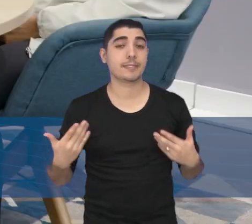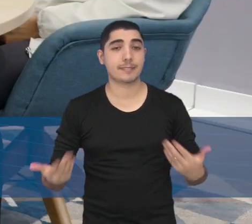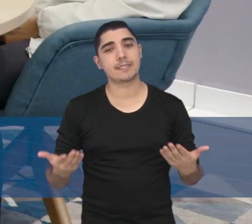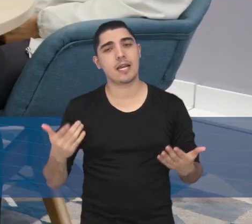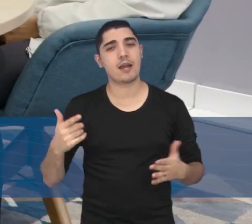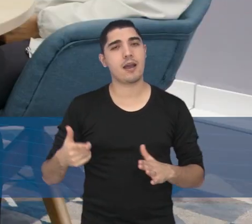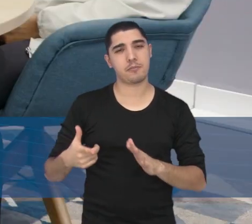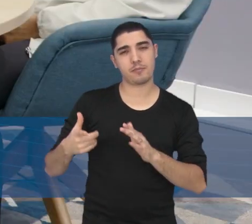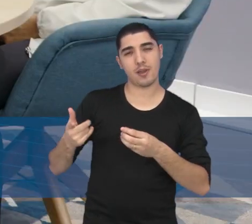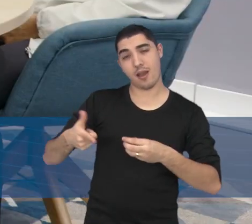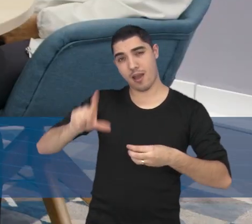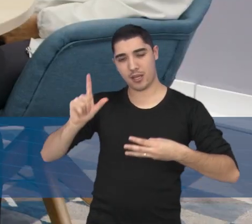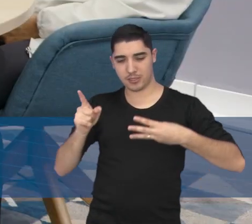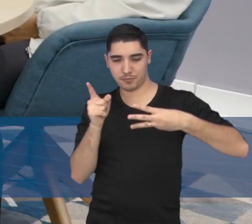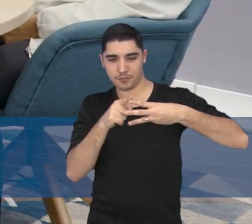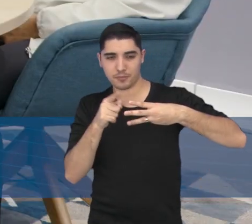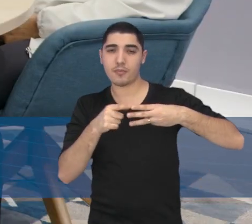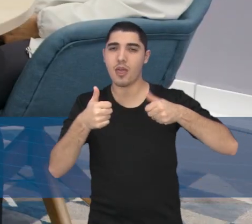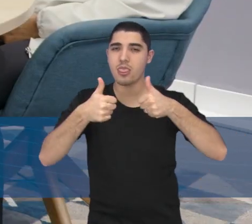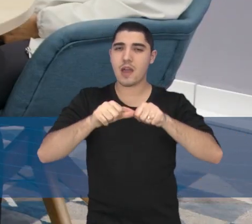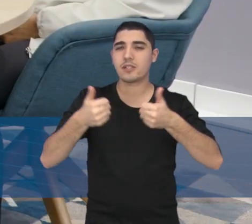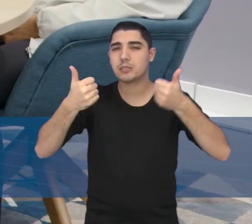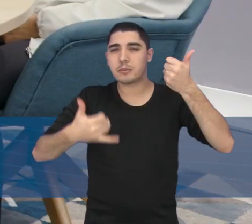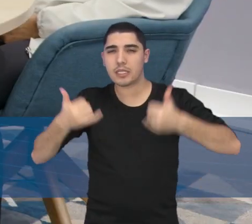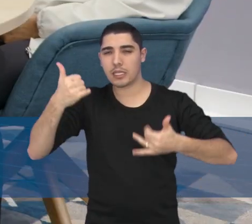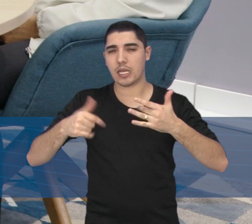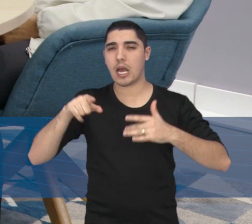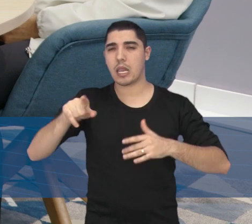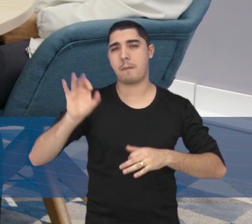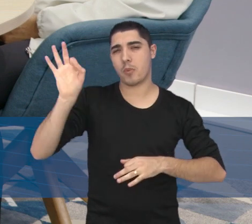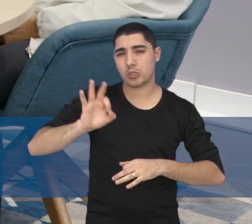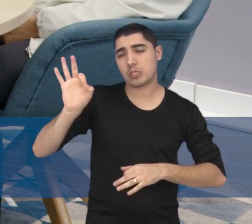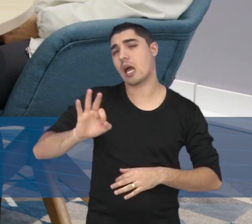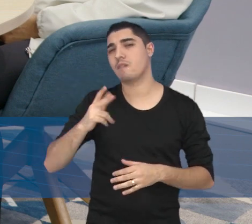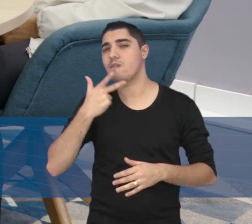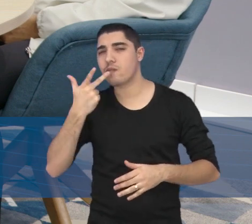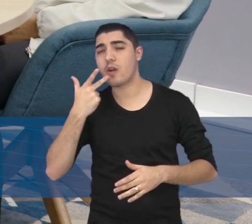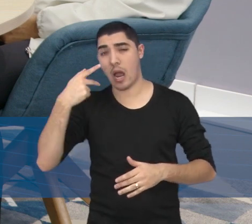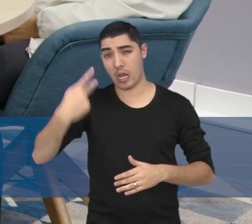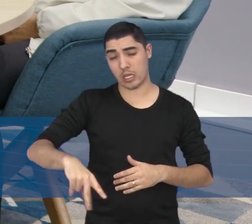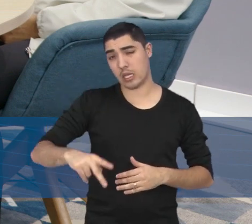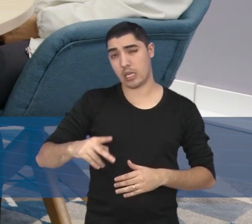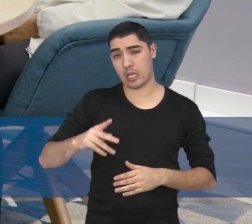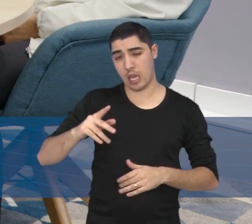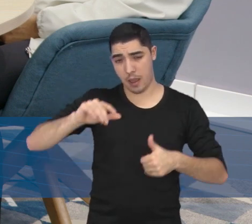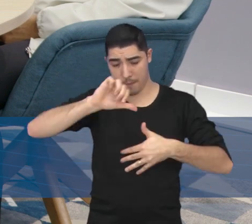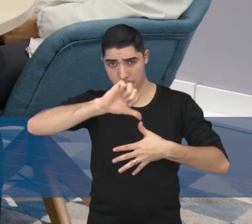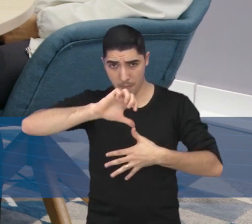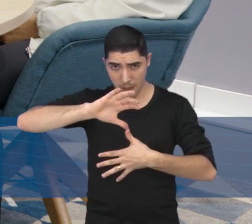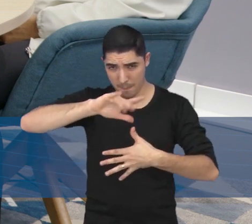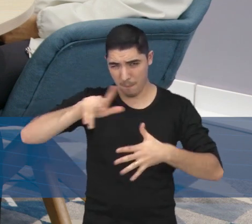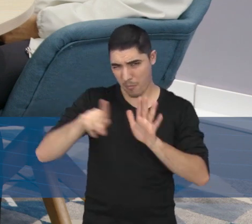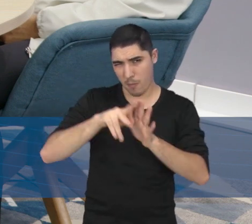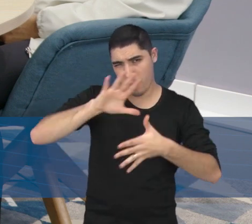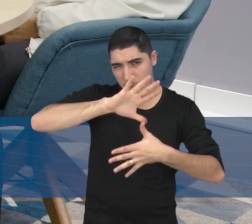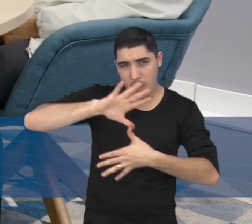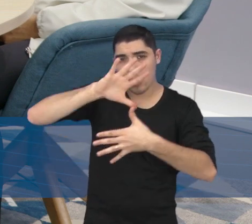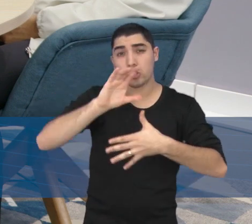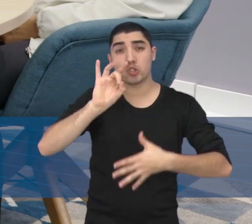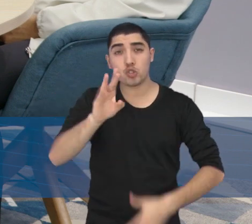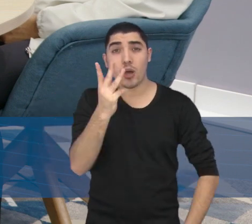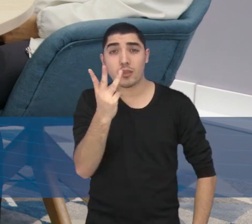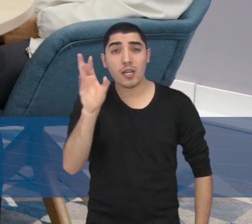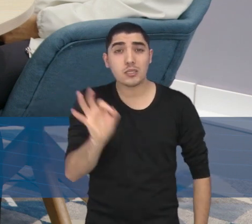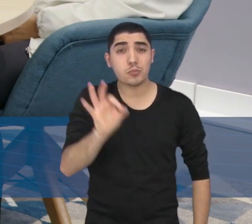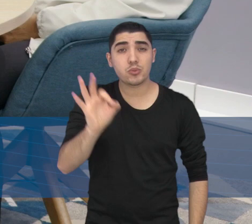Gente, no começo do primeiro bloco eu falei daqueles números, né, que hoje na América Latina cerca de 3% só desse lixo eletrônico é